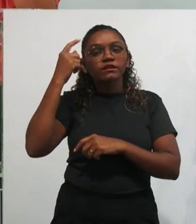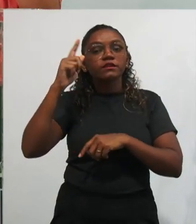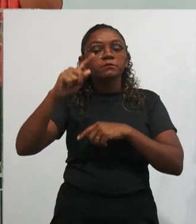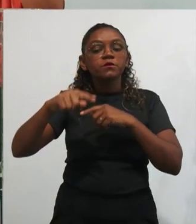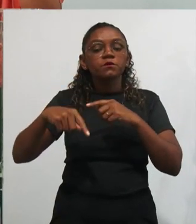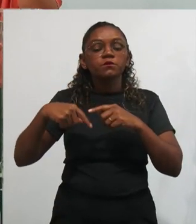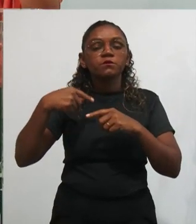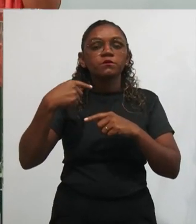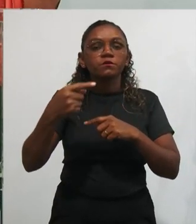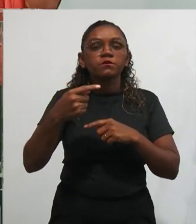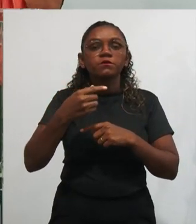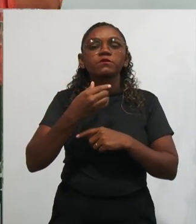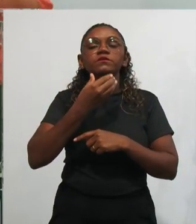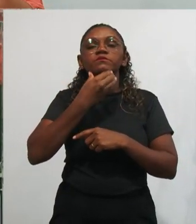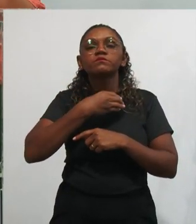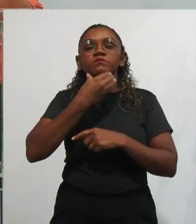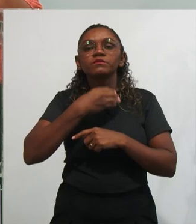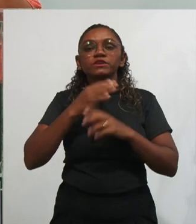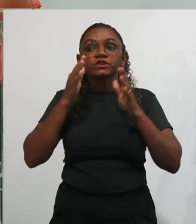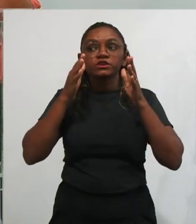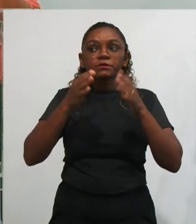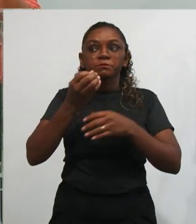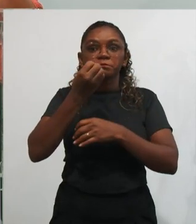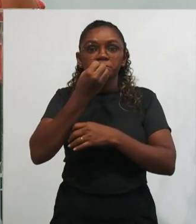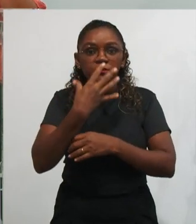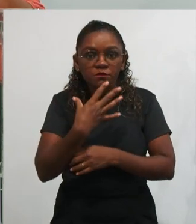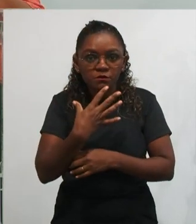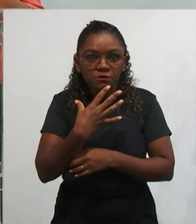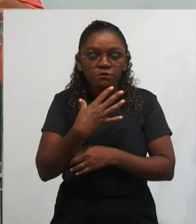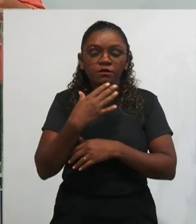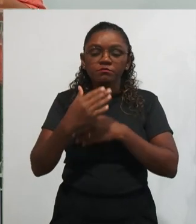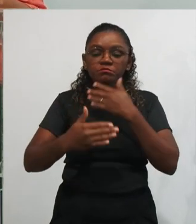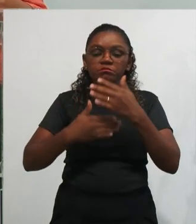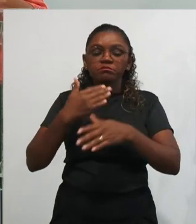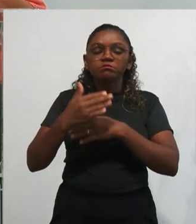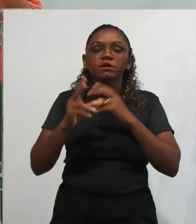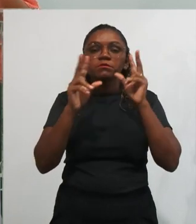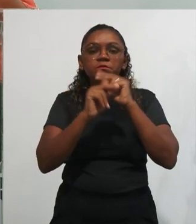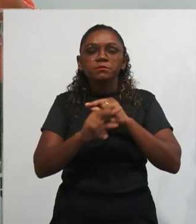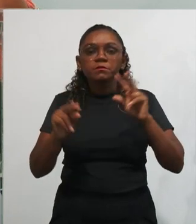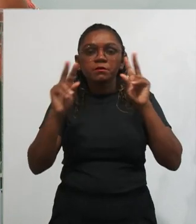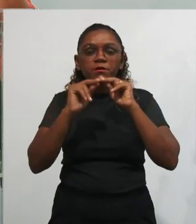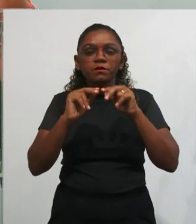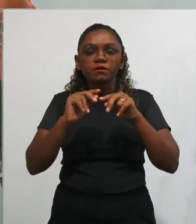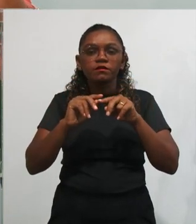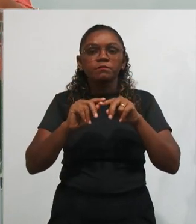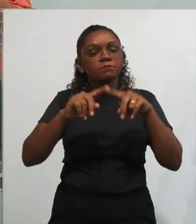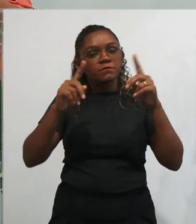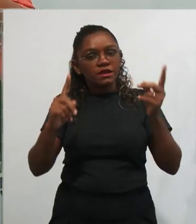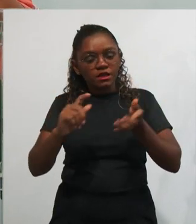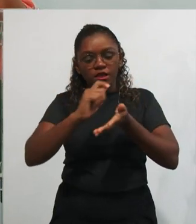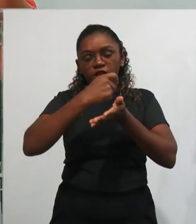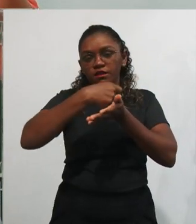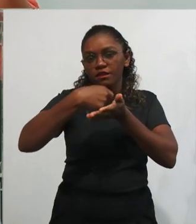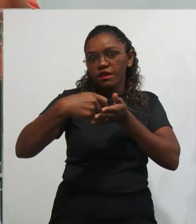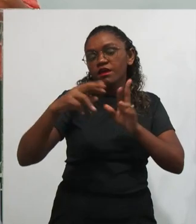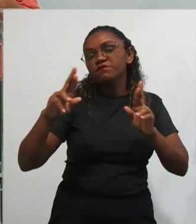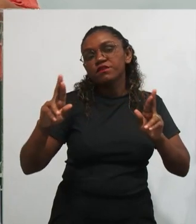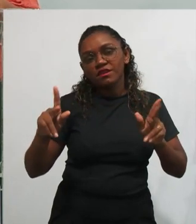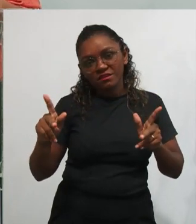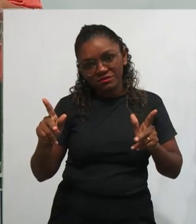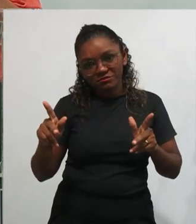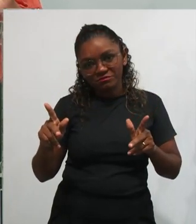ficar preparado ela vai falando no entanto a escrita não ela é regim enta outras ferramentas outras